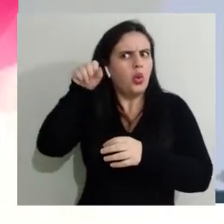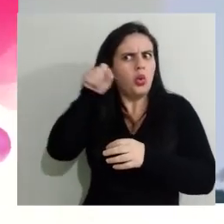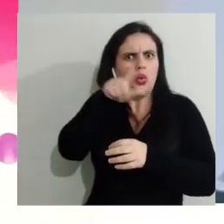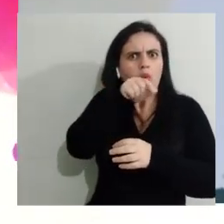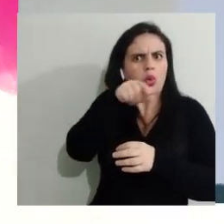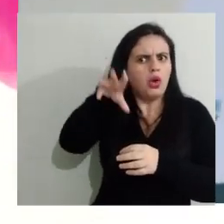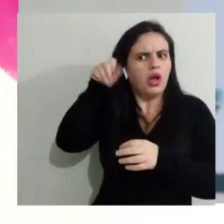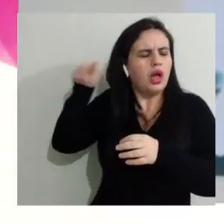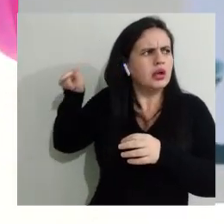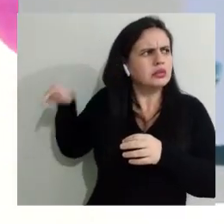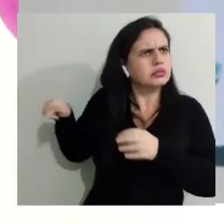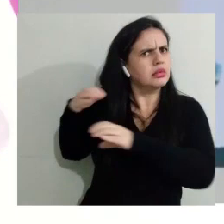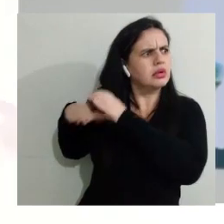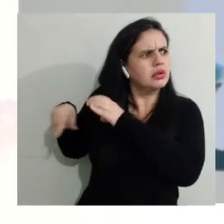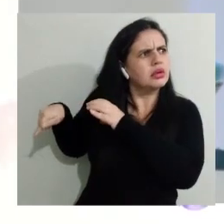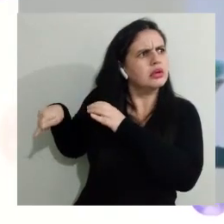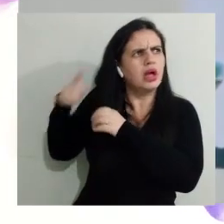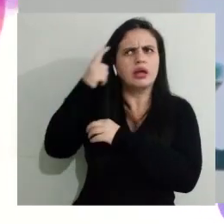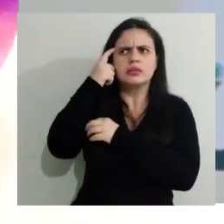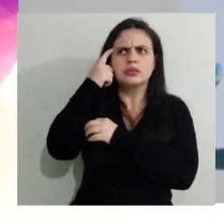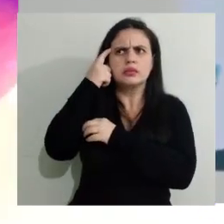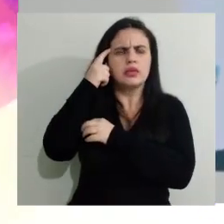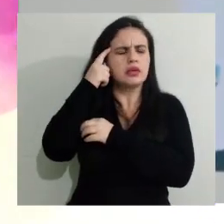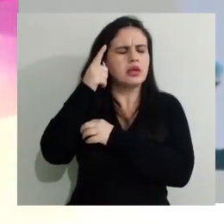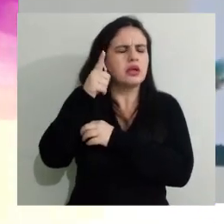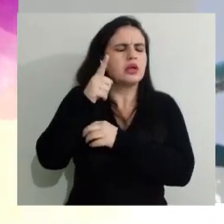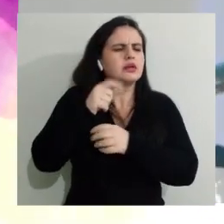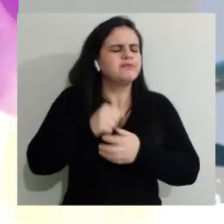Escutou, pensou um pouco.